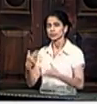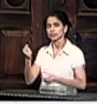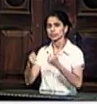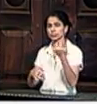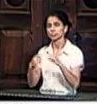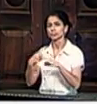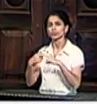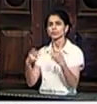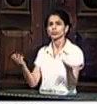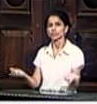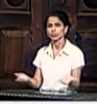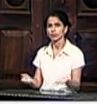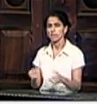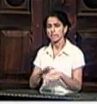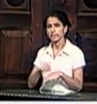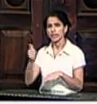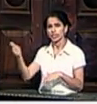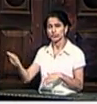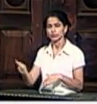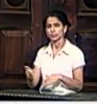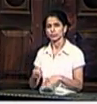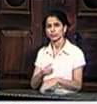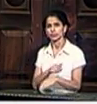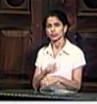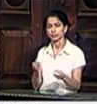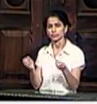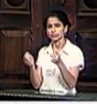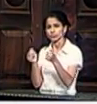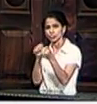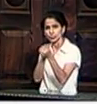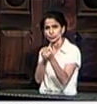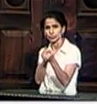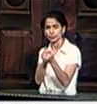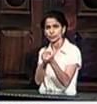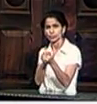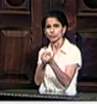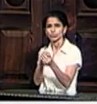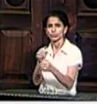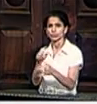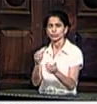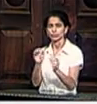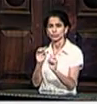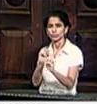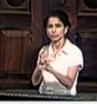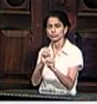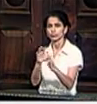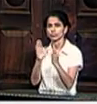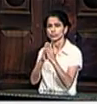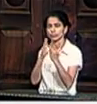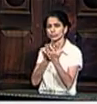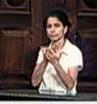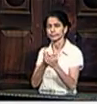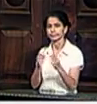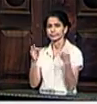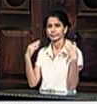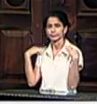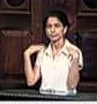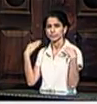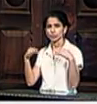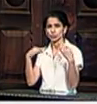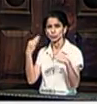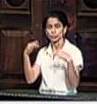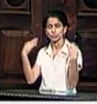por quê? Não seria melhor ficar ao lado da educação? E o turismo não foi